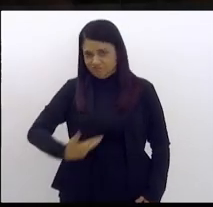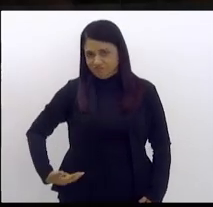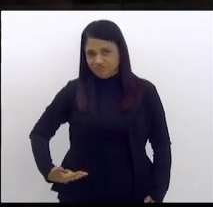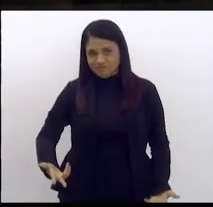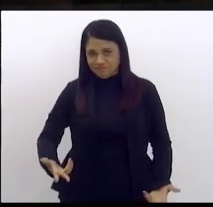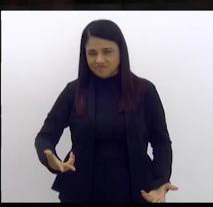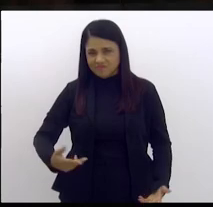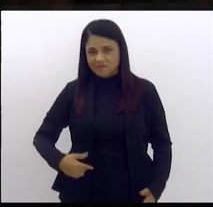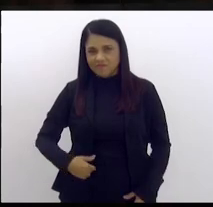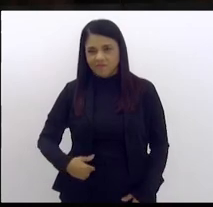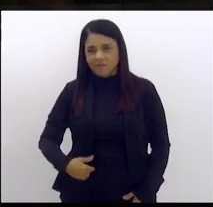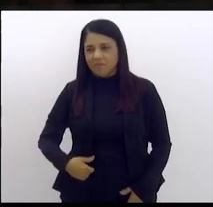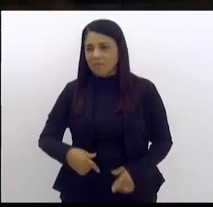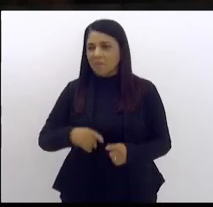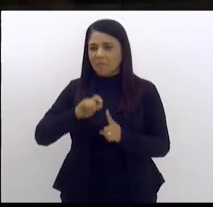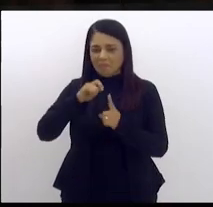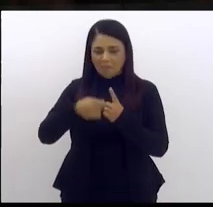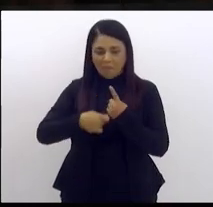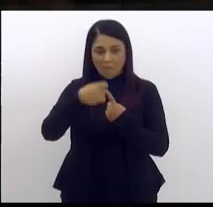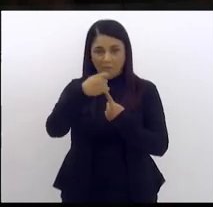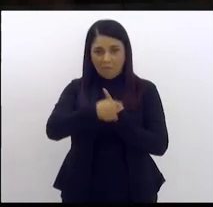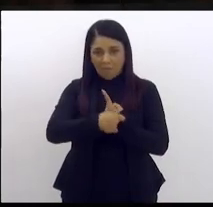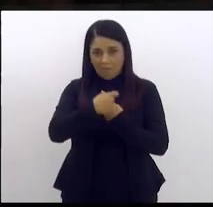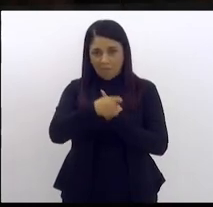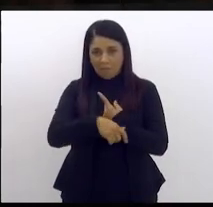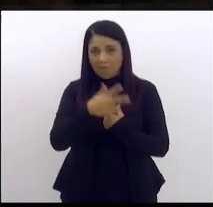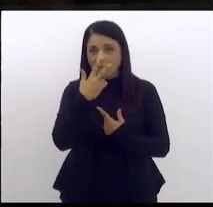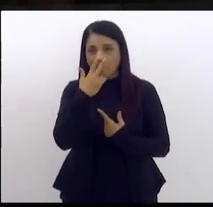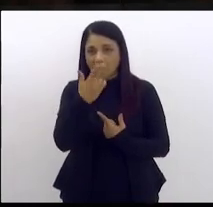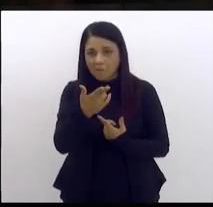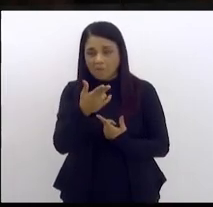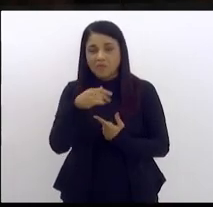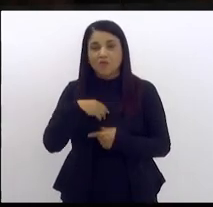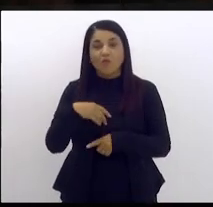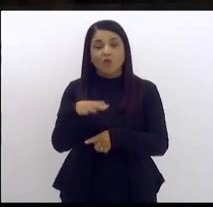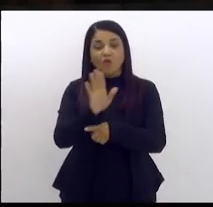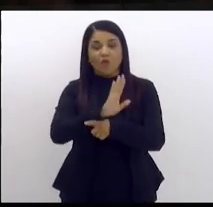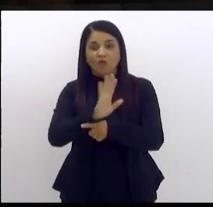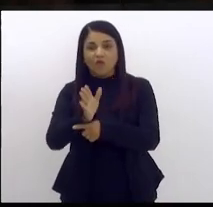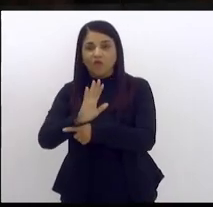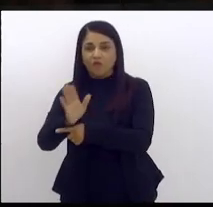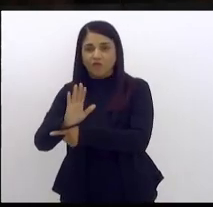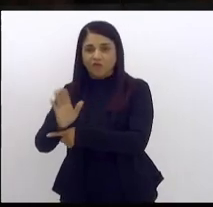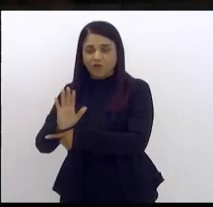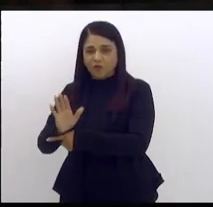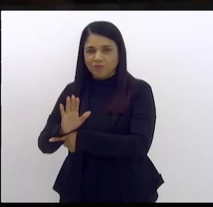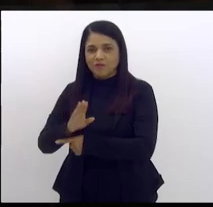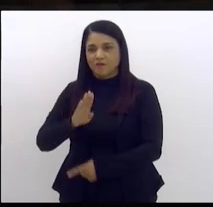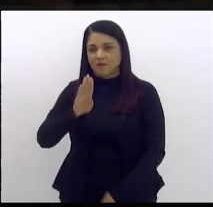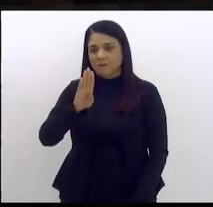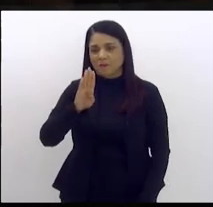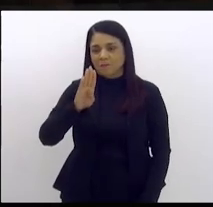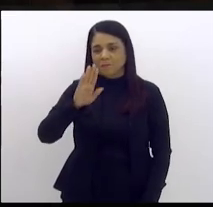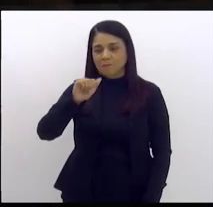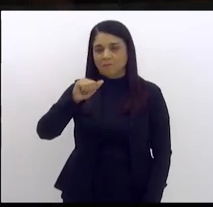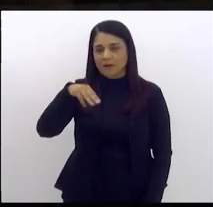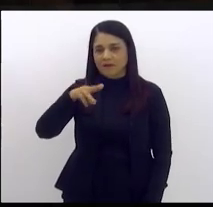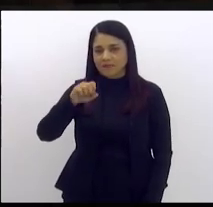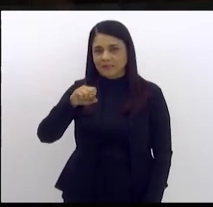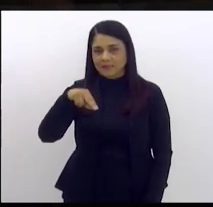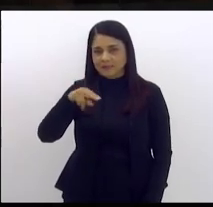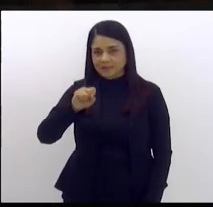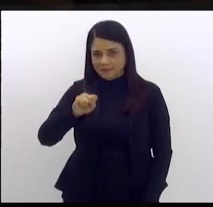né Lembrando aqui o filme do Hood Helen que é imperdível bananas E é isso que nós estamos nos